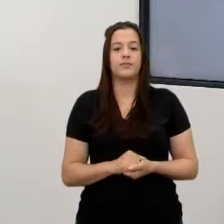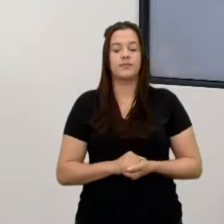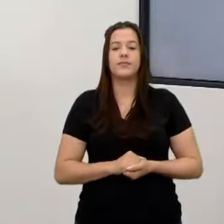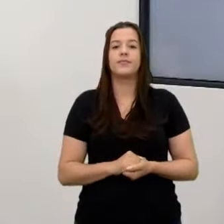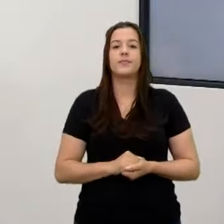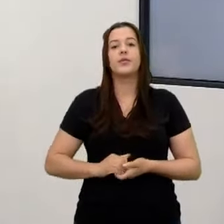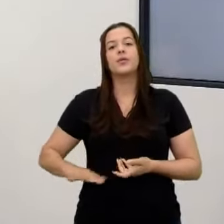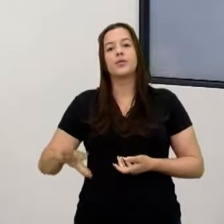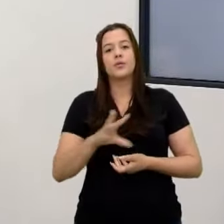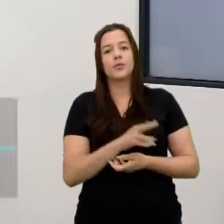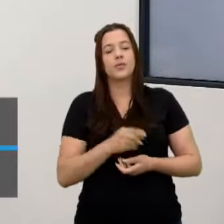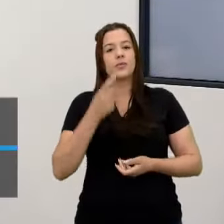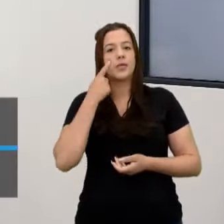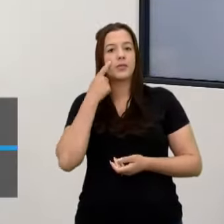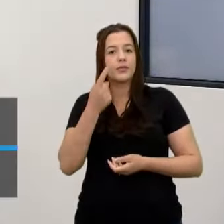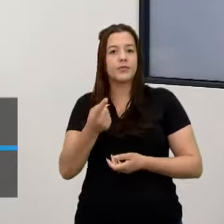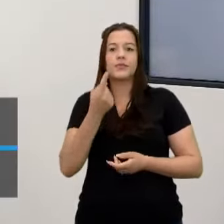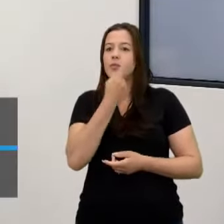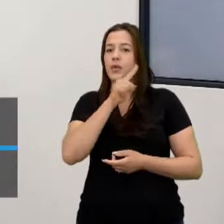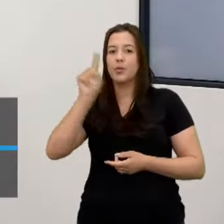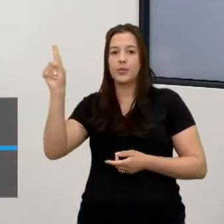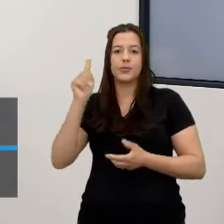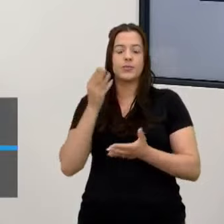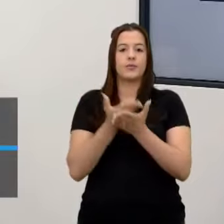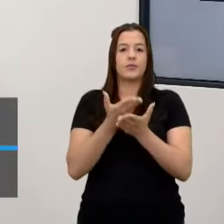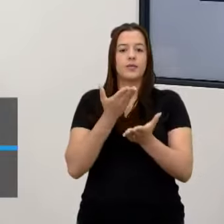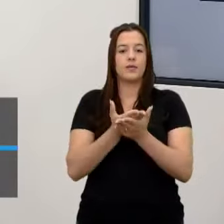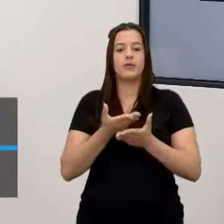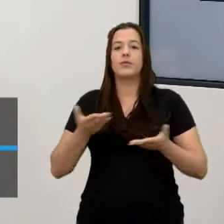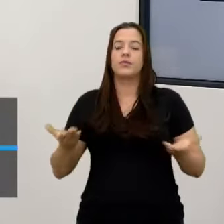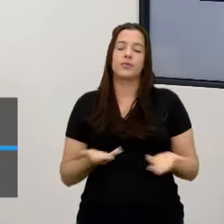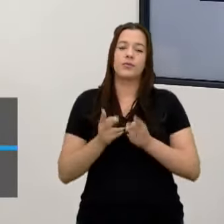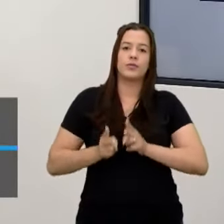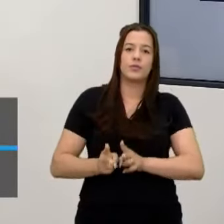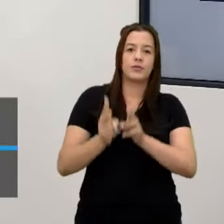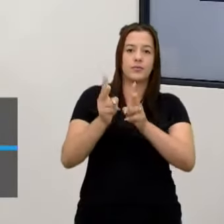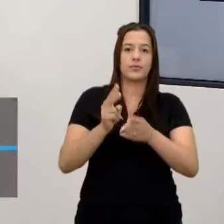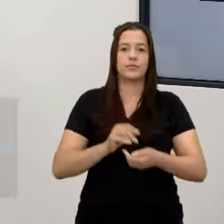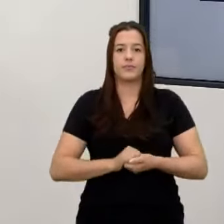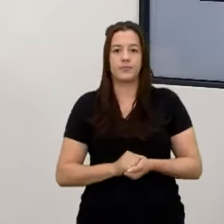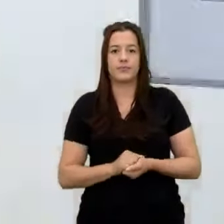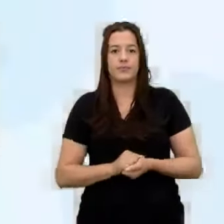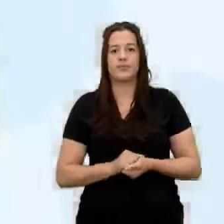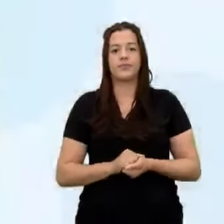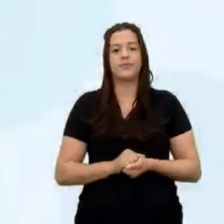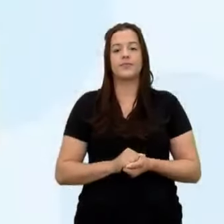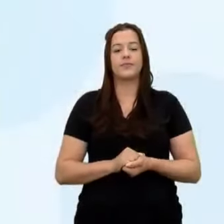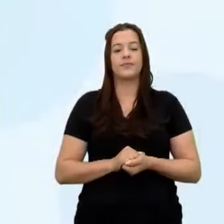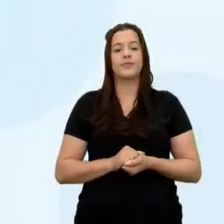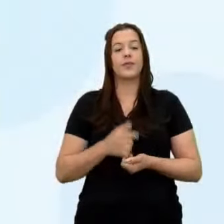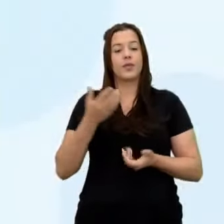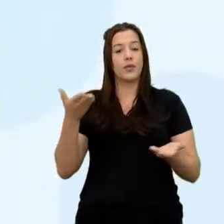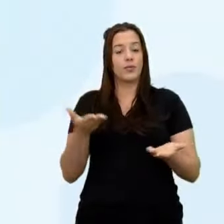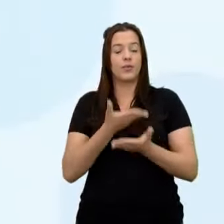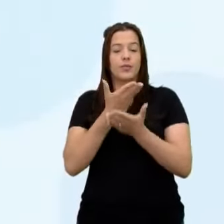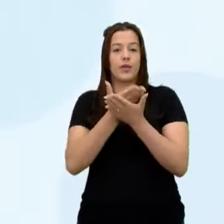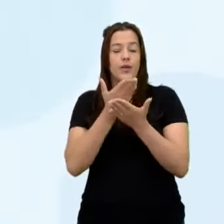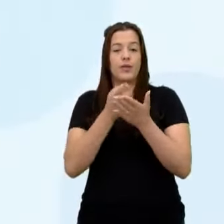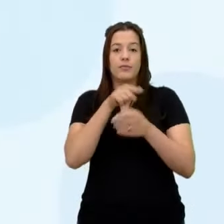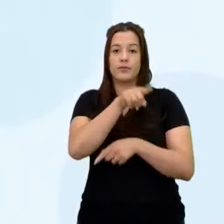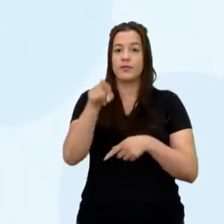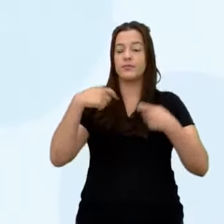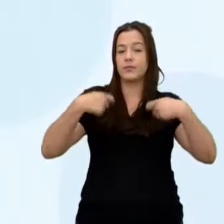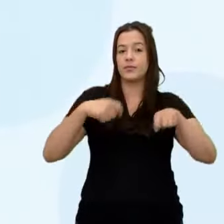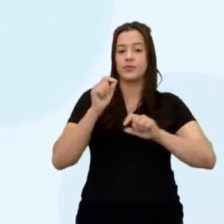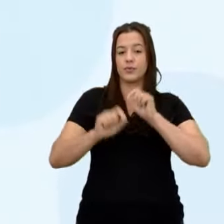class, foi isso que a gente viu aí na nossa última aula, e hoje a gente vai para frente. So for this class you will need... Para esta aula você precisará...